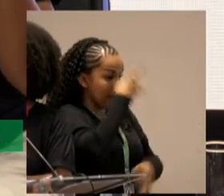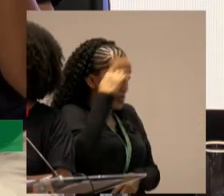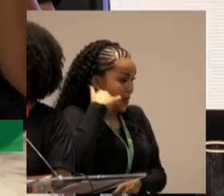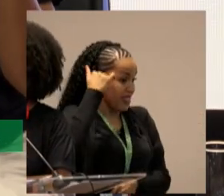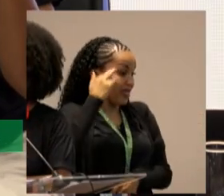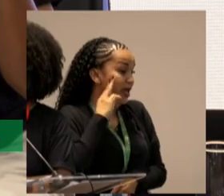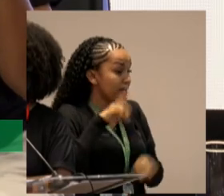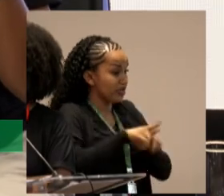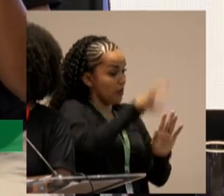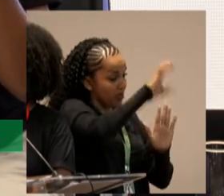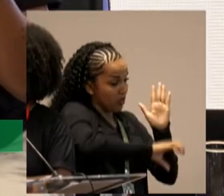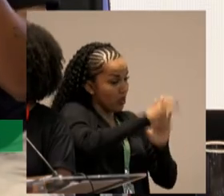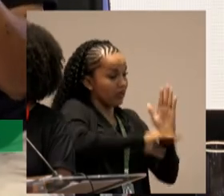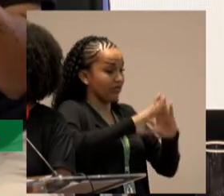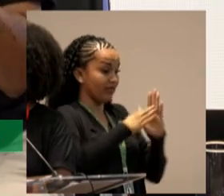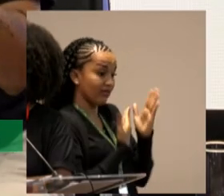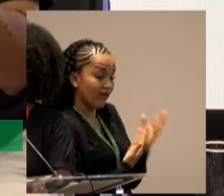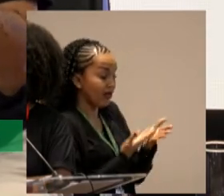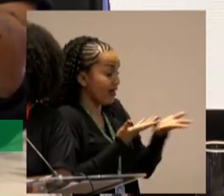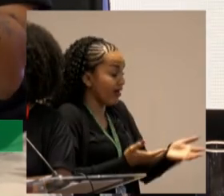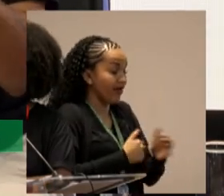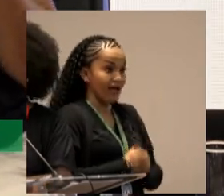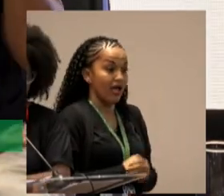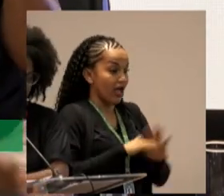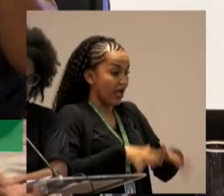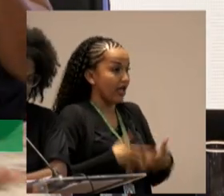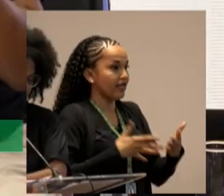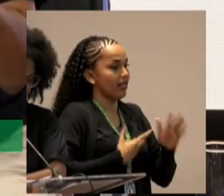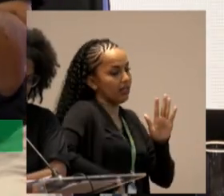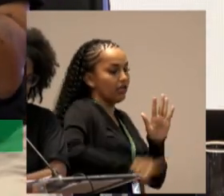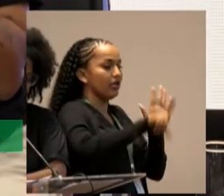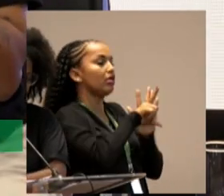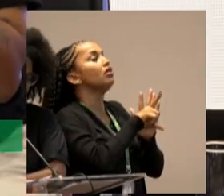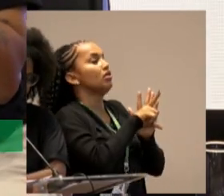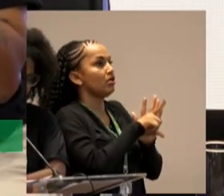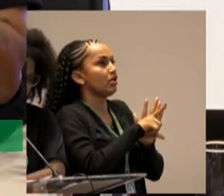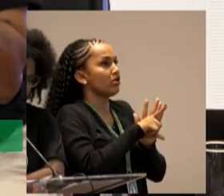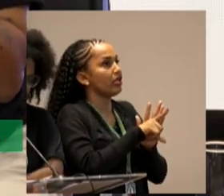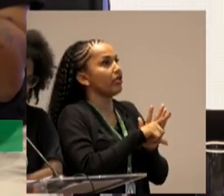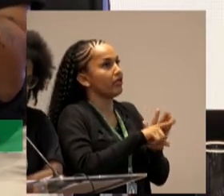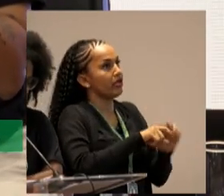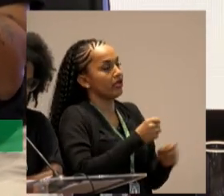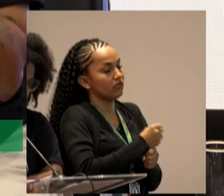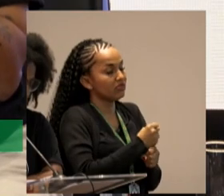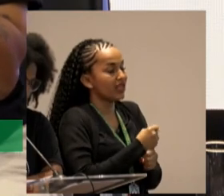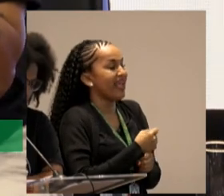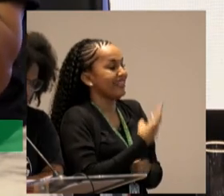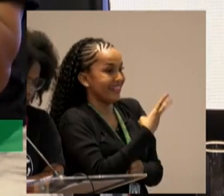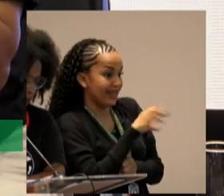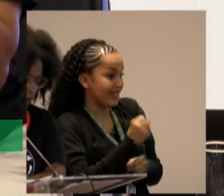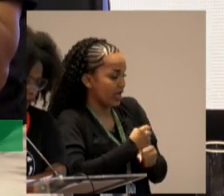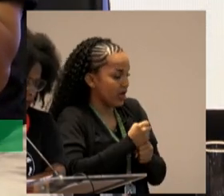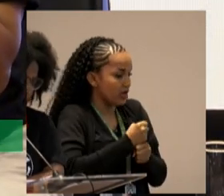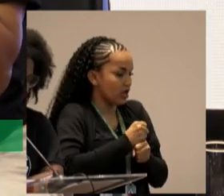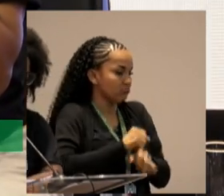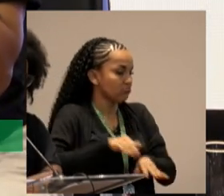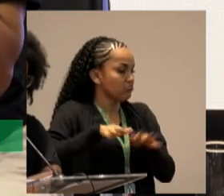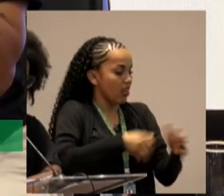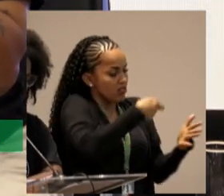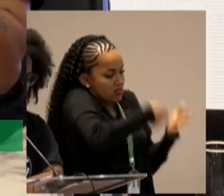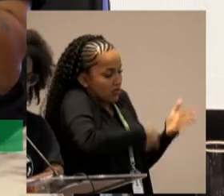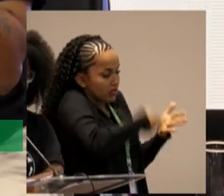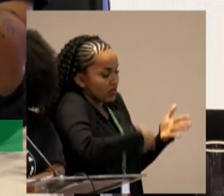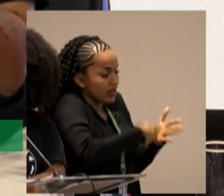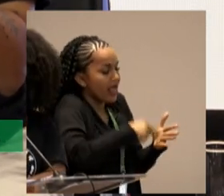também no currículo das escolas. Né? É, essa legislação, que esse ano completa 30 anos, ela é fruto de muita mobilização